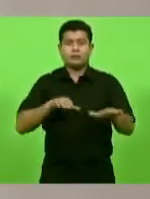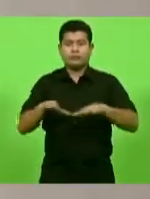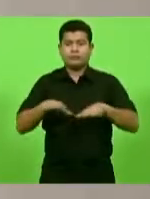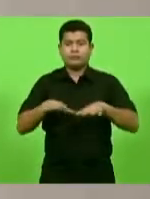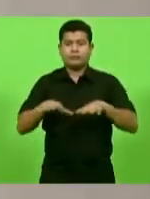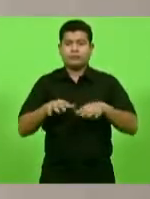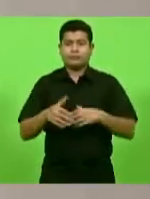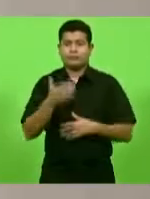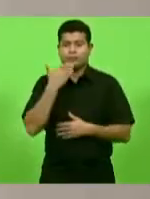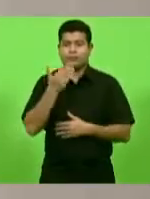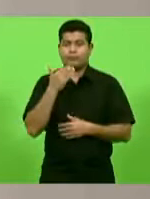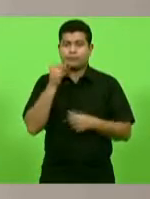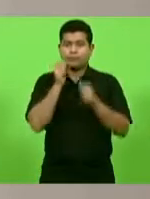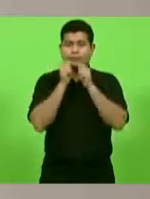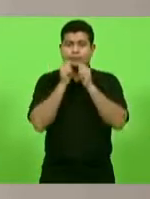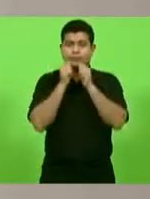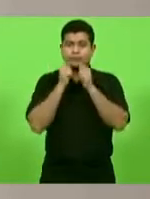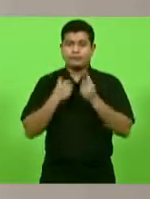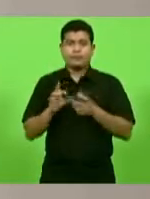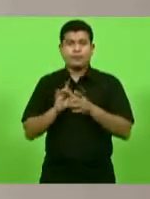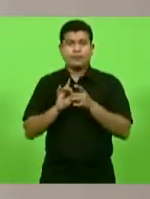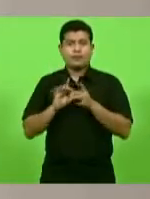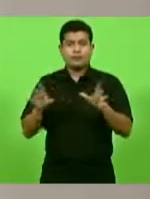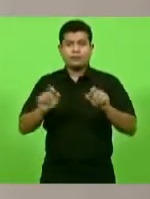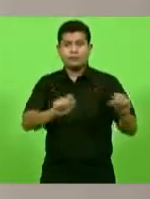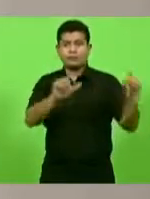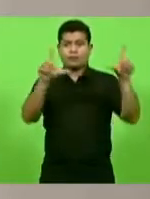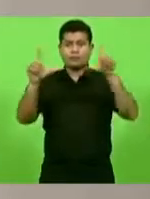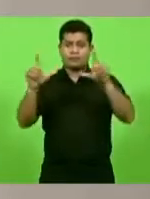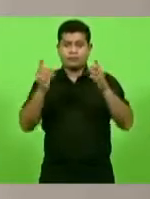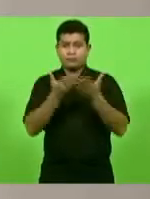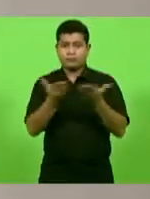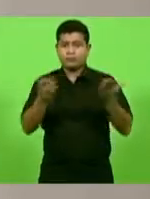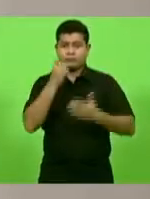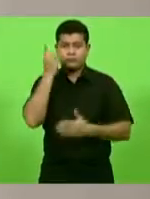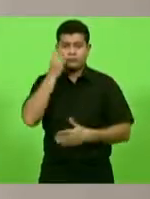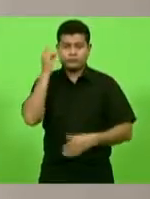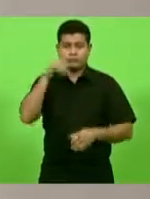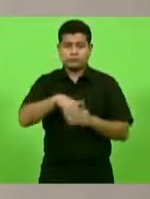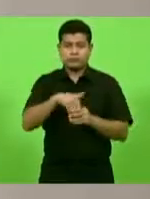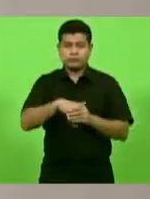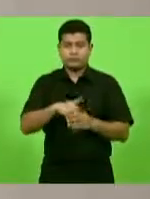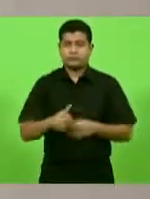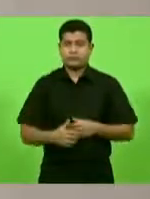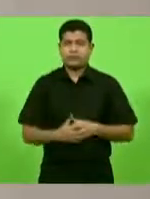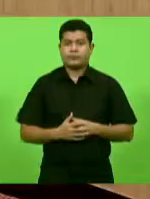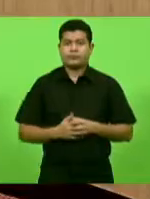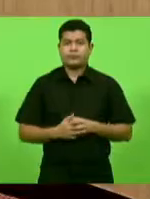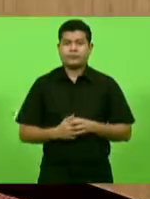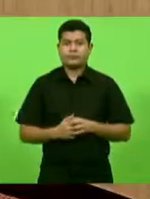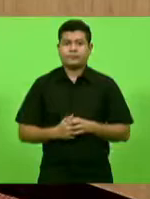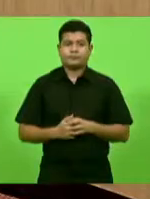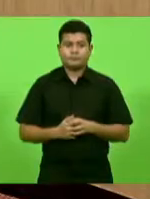Peço assessoria para que abra o painel para que os senhores e senhoras deputados possam exercer seu direito de voto.